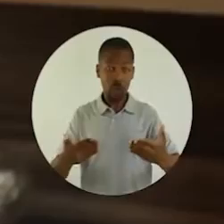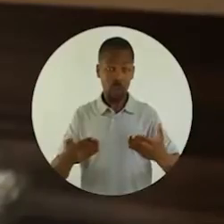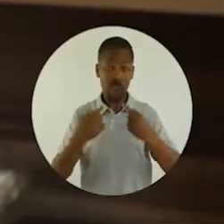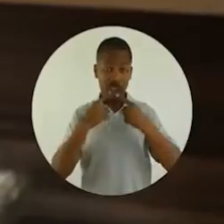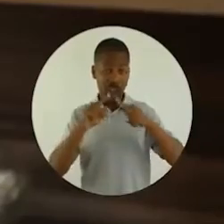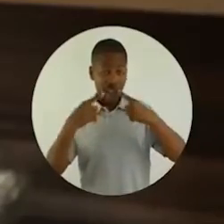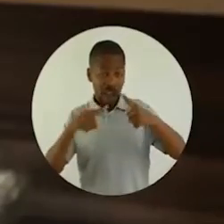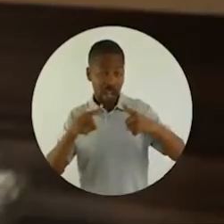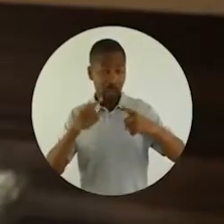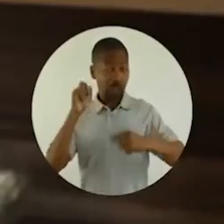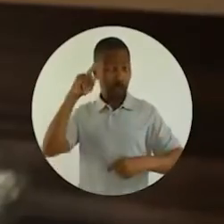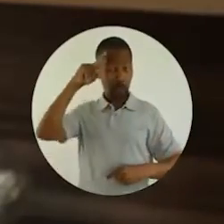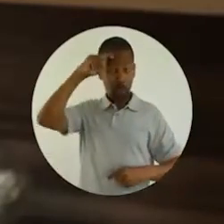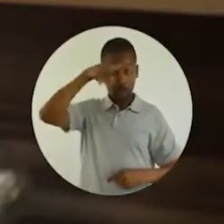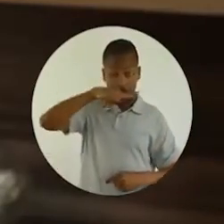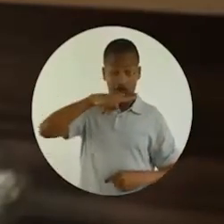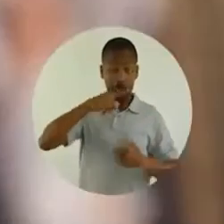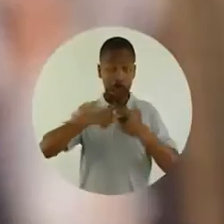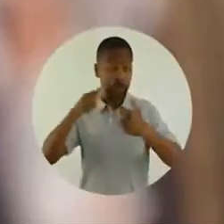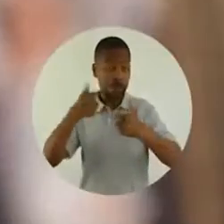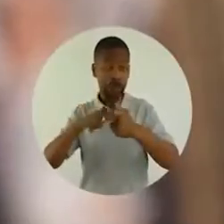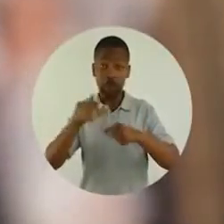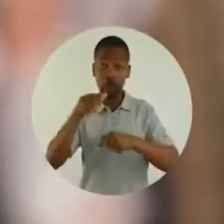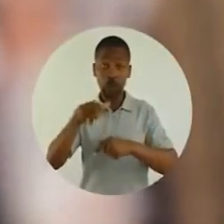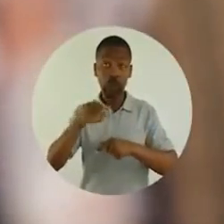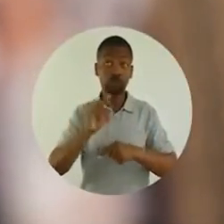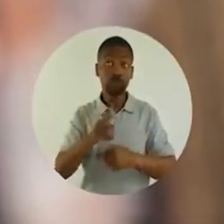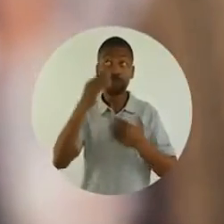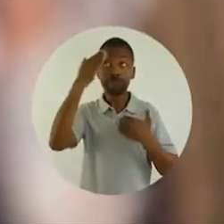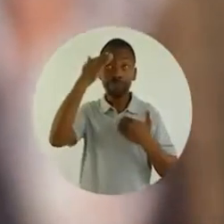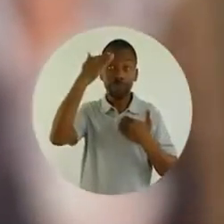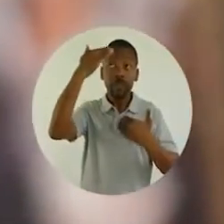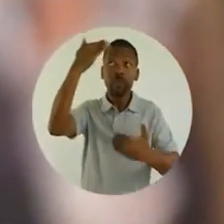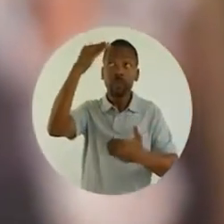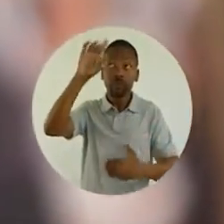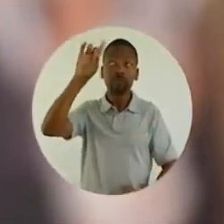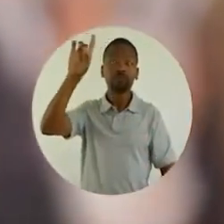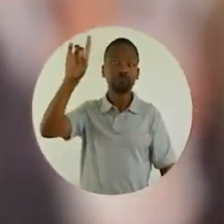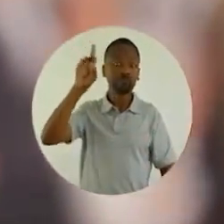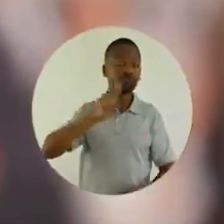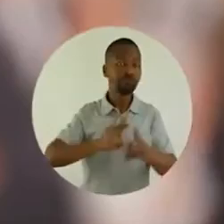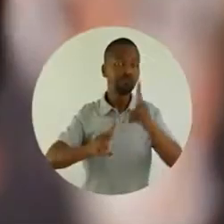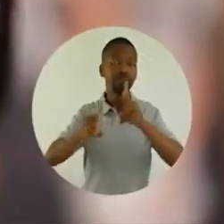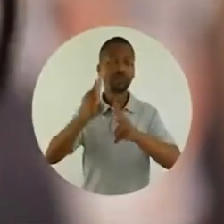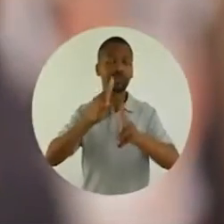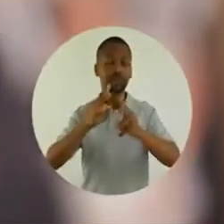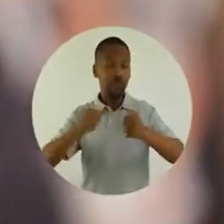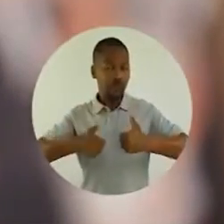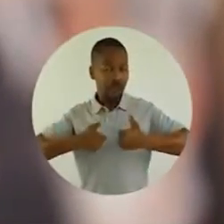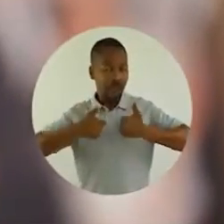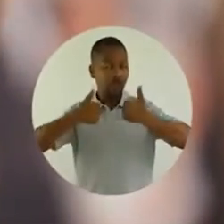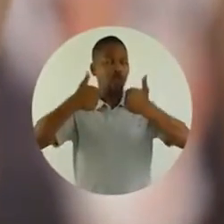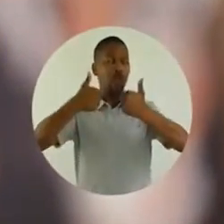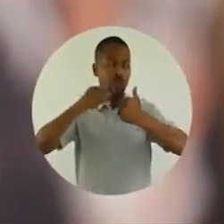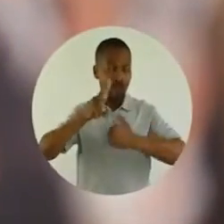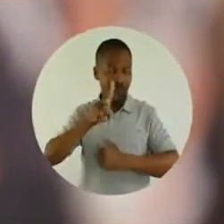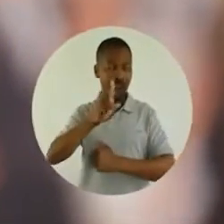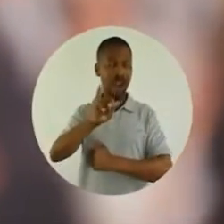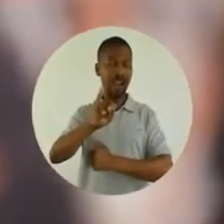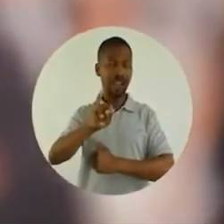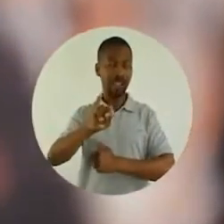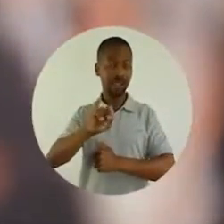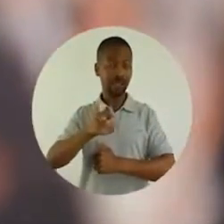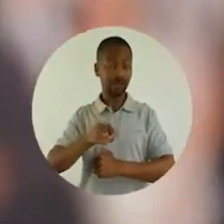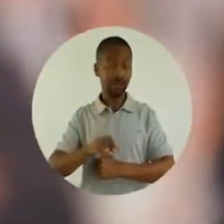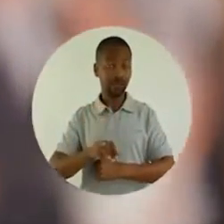lamenta. Né, uma dificuldade ou outra, ele nunca reclama, ele sempre agradece. Sempre agradece, ele vai ficar melhor, vai melhorar,